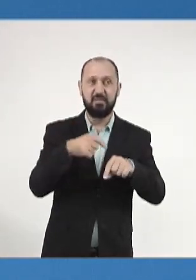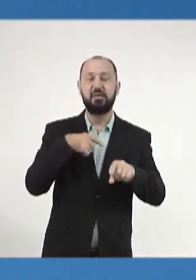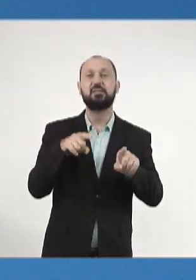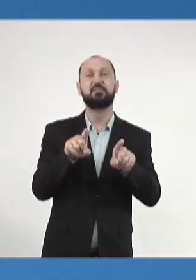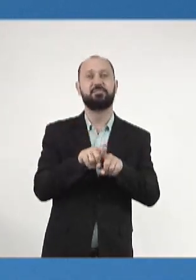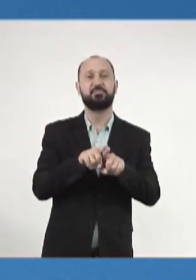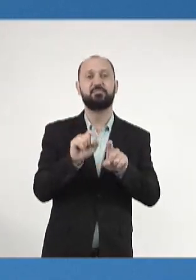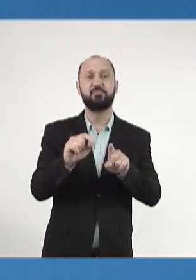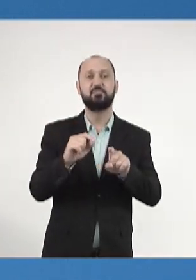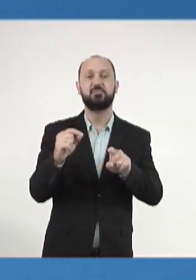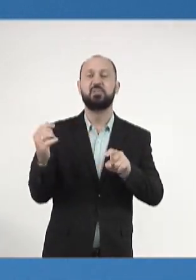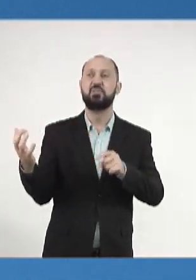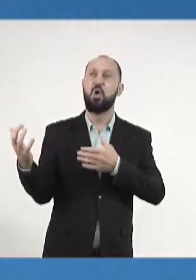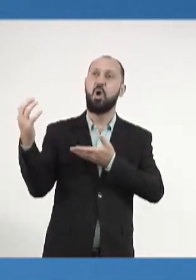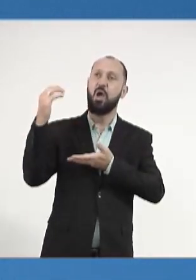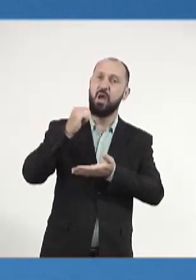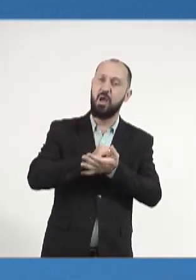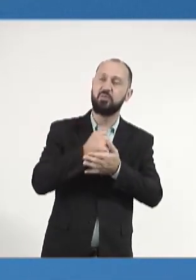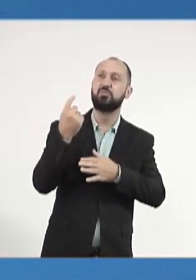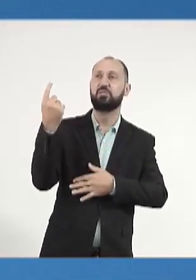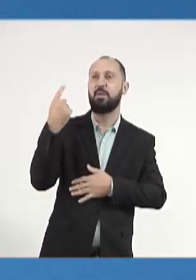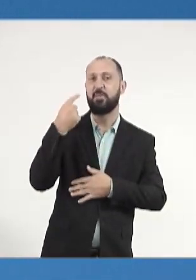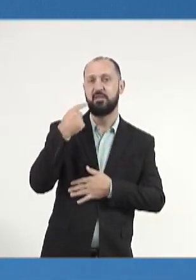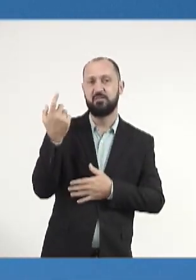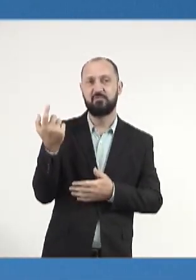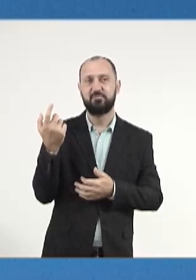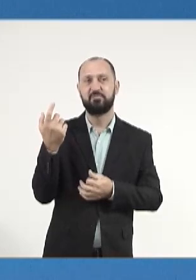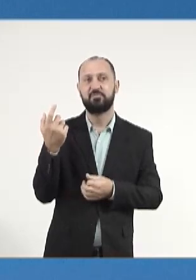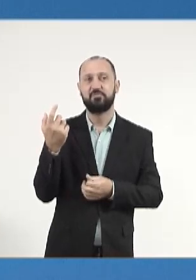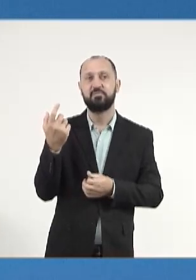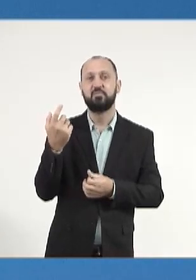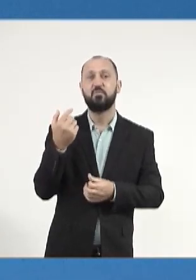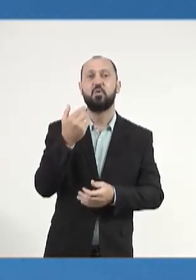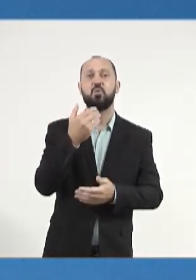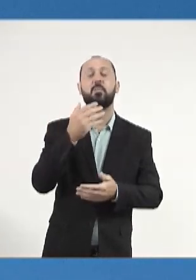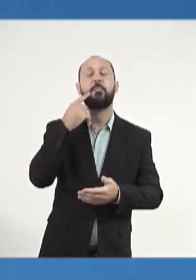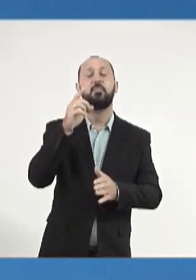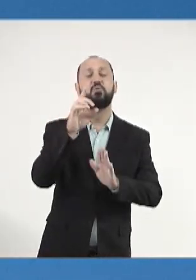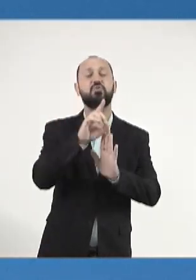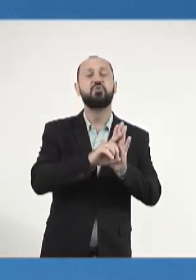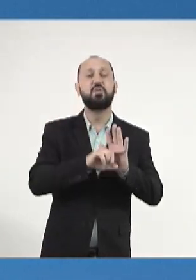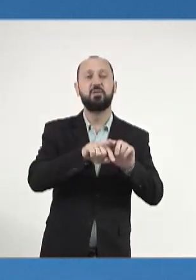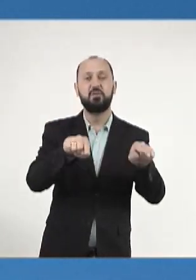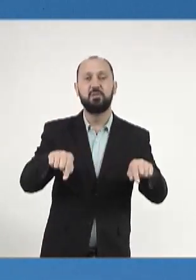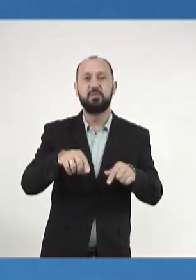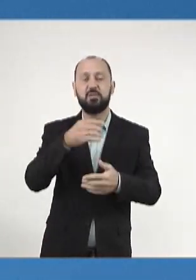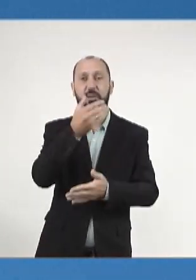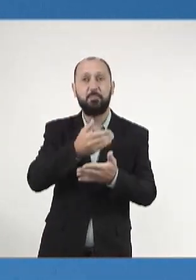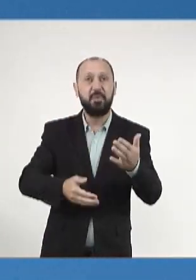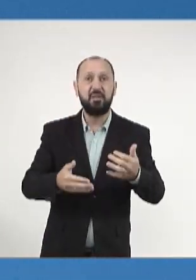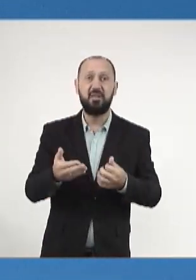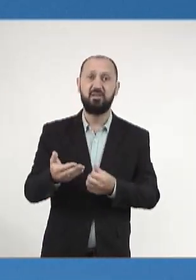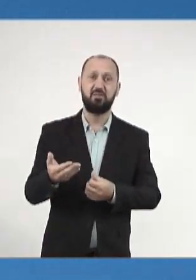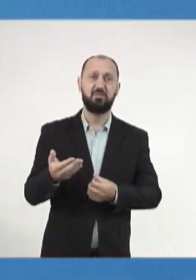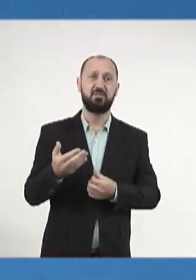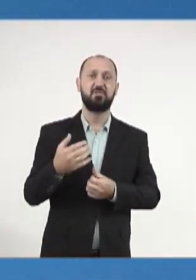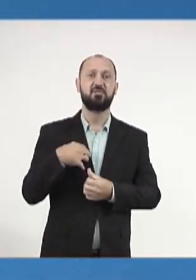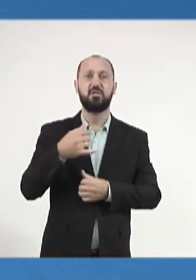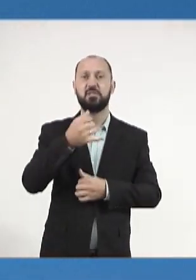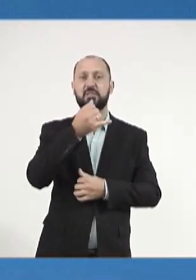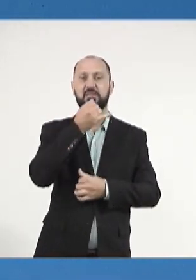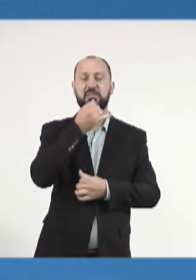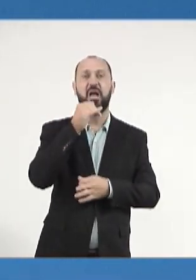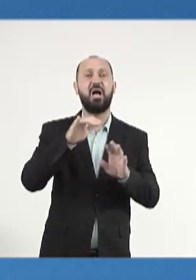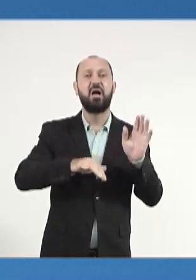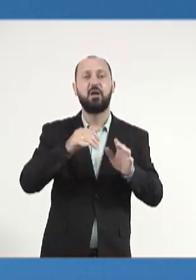sendo invadidos, estão sendo ameaçados, estão sem o direito de propriedade. Nós não temos Estado democrático de direito. E eu lamento